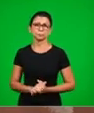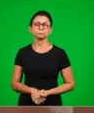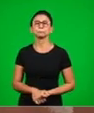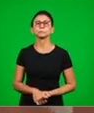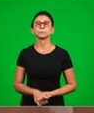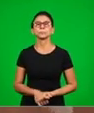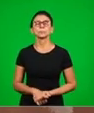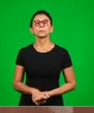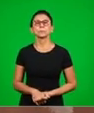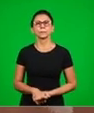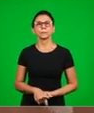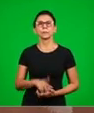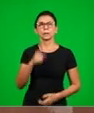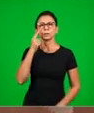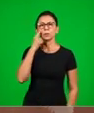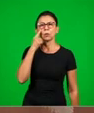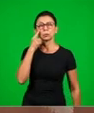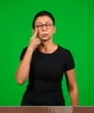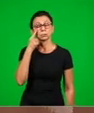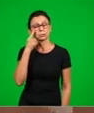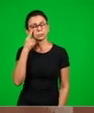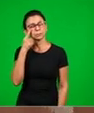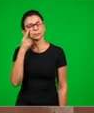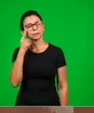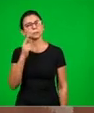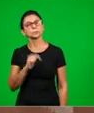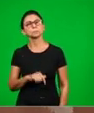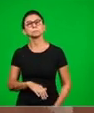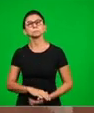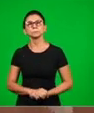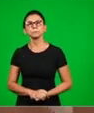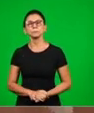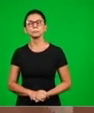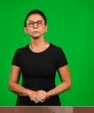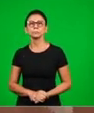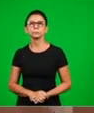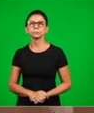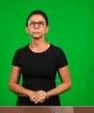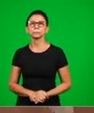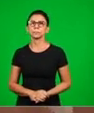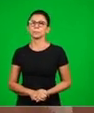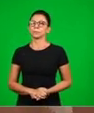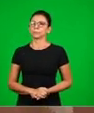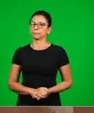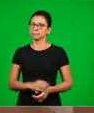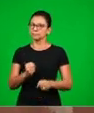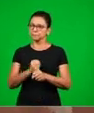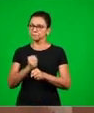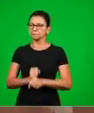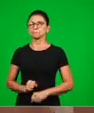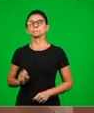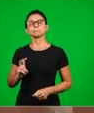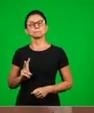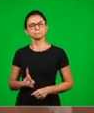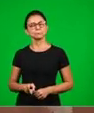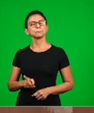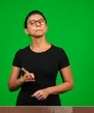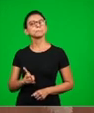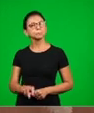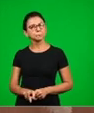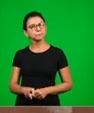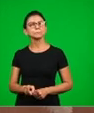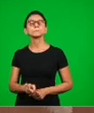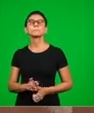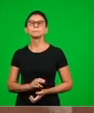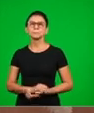deixar o negócio dentro daquilo que tem que deixar, entendeu? Então, mas a obra tem que continuar. Ela vai permanecer,